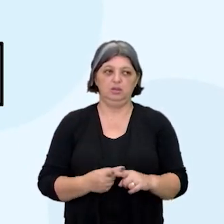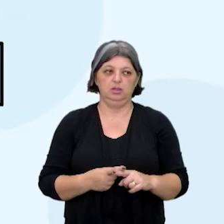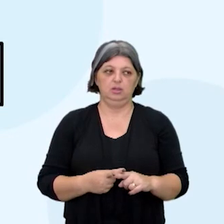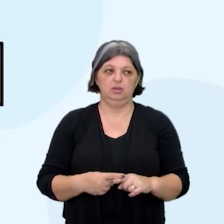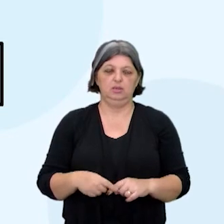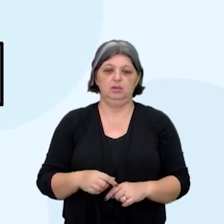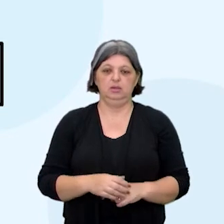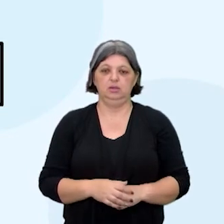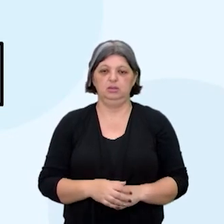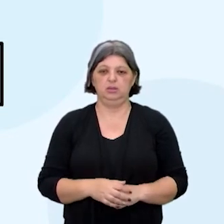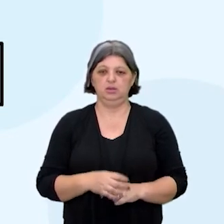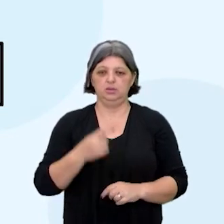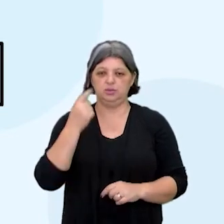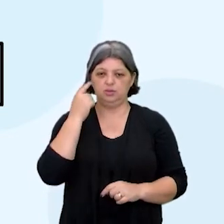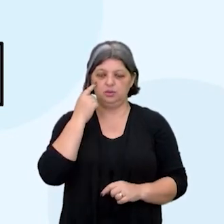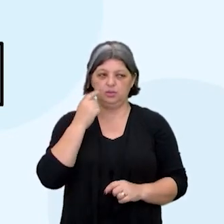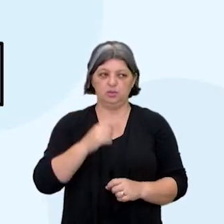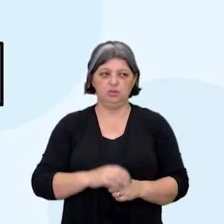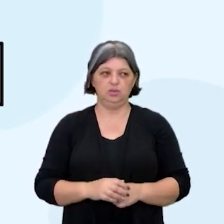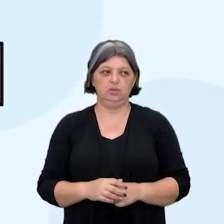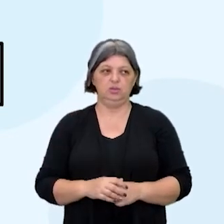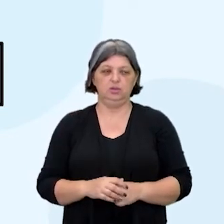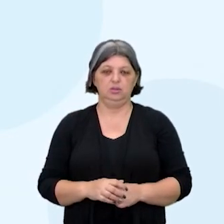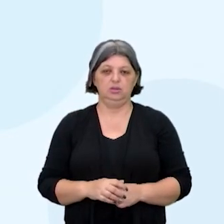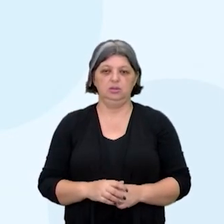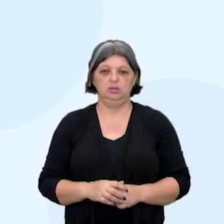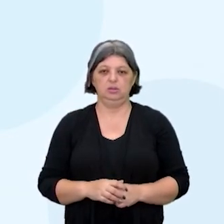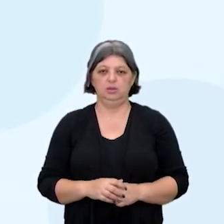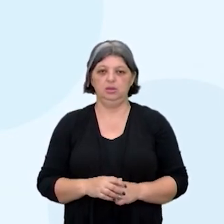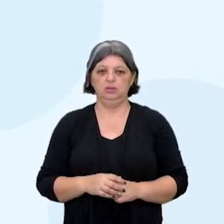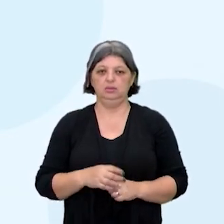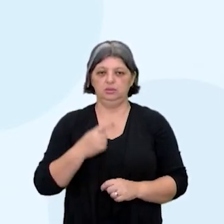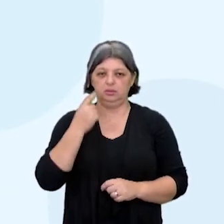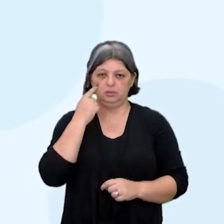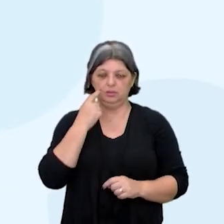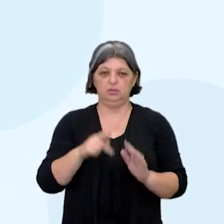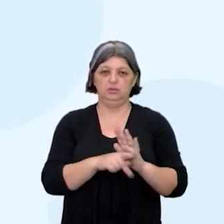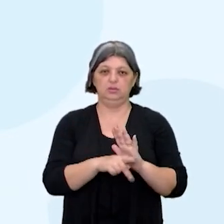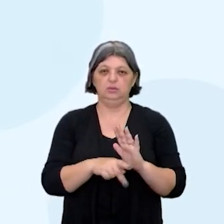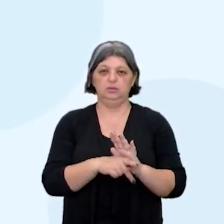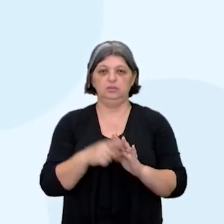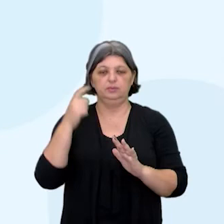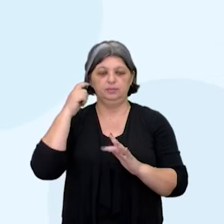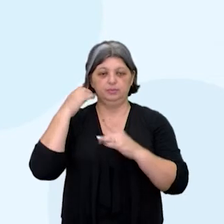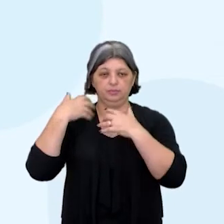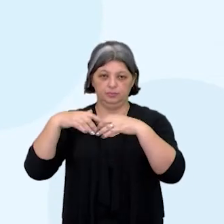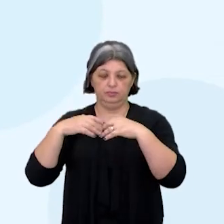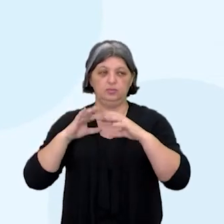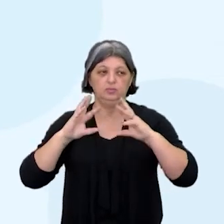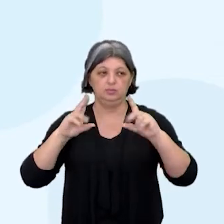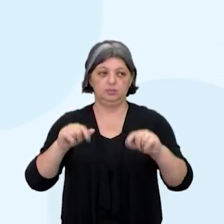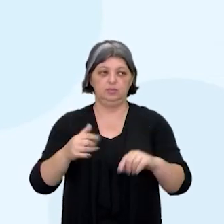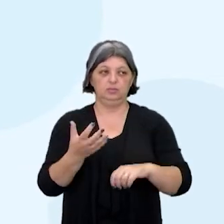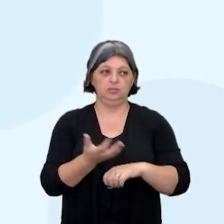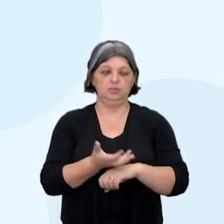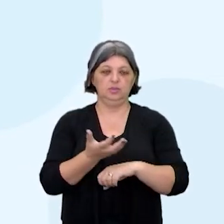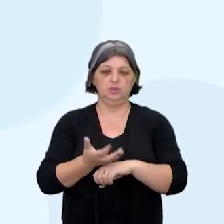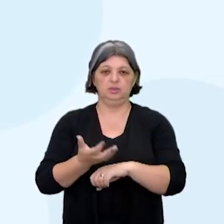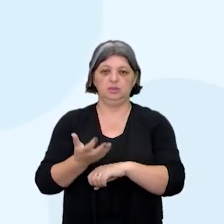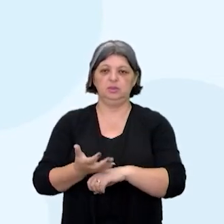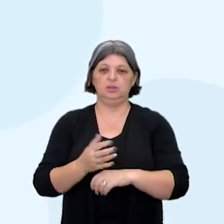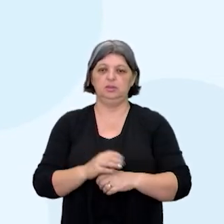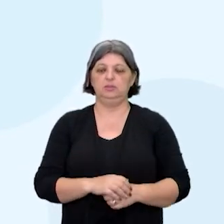a oportunidade de, no final, né, criar um mural que engloba todas as disciplinas. E antes daí tem